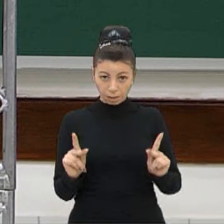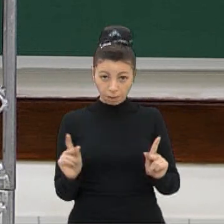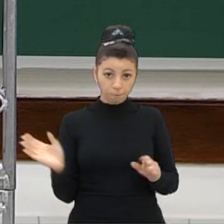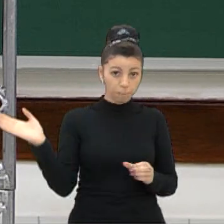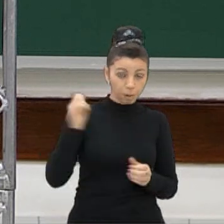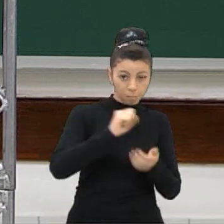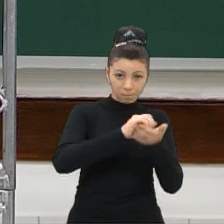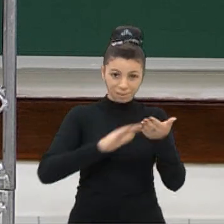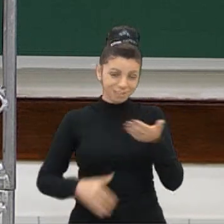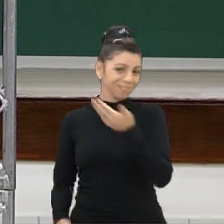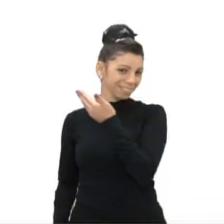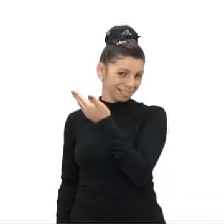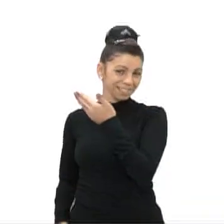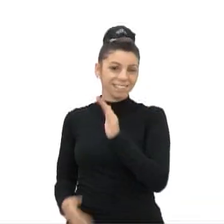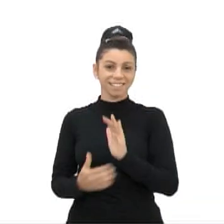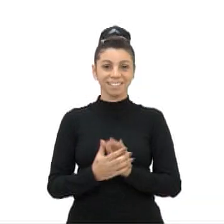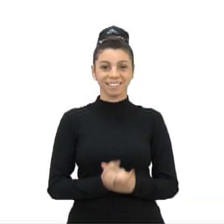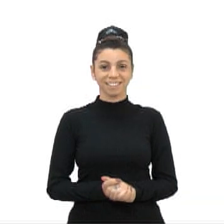vamos para mais esse exercício aí.